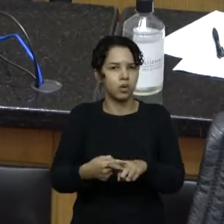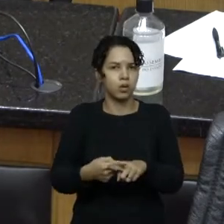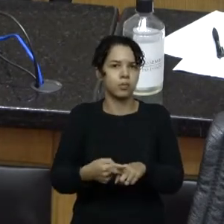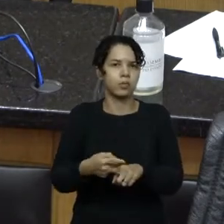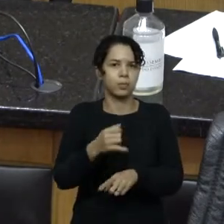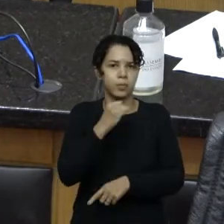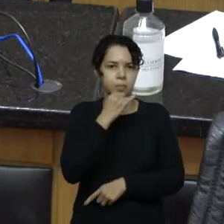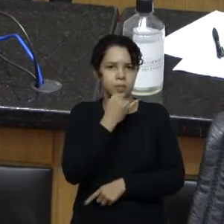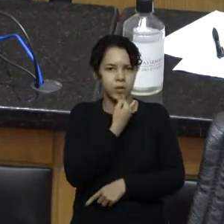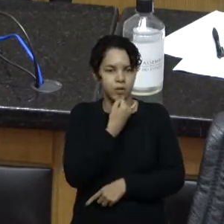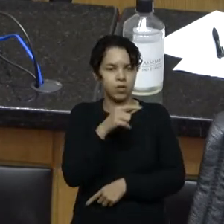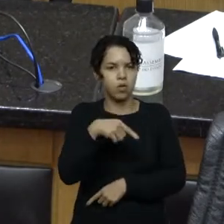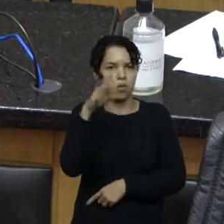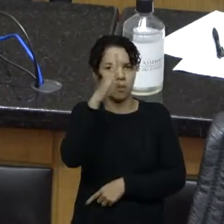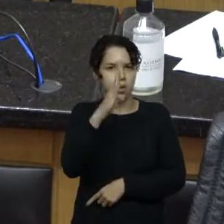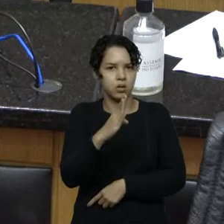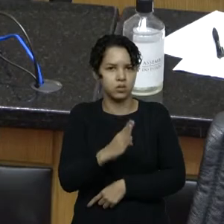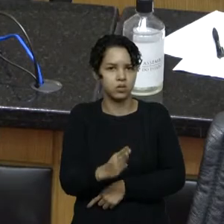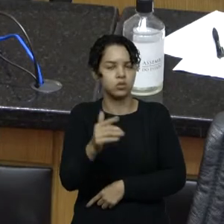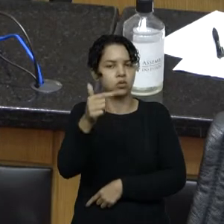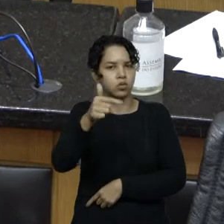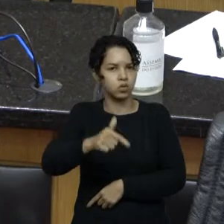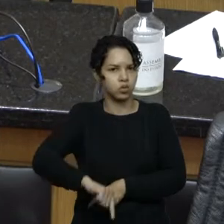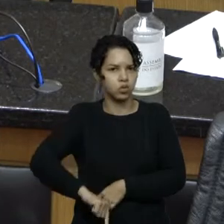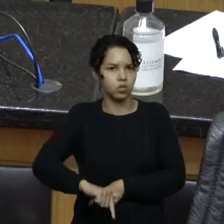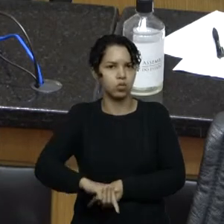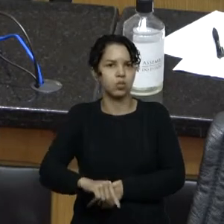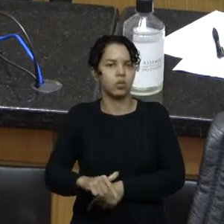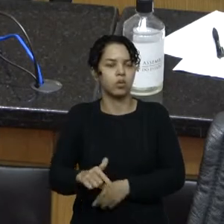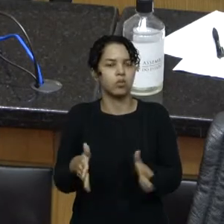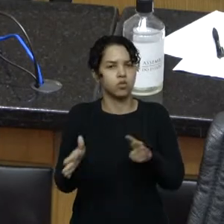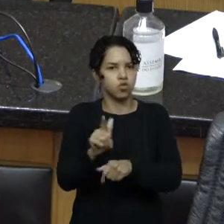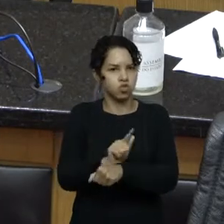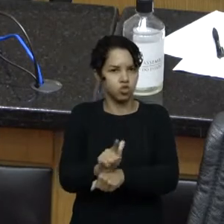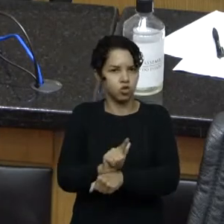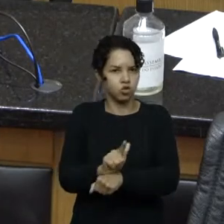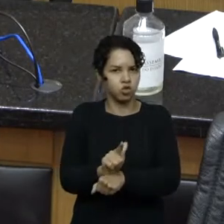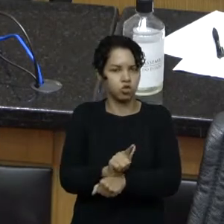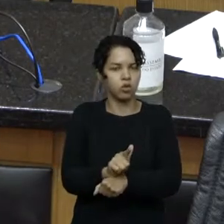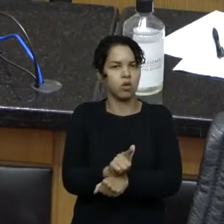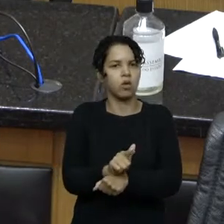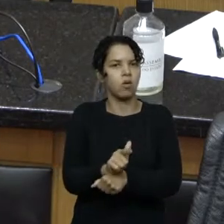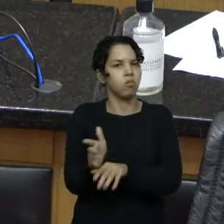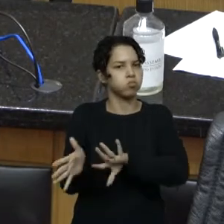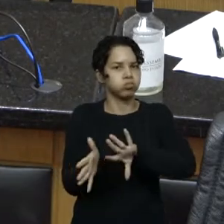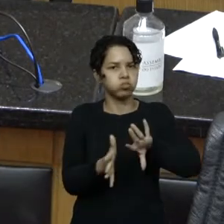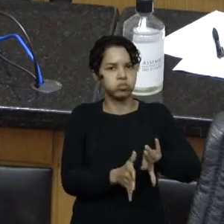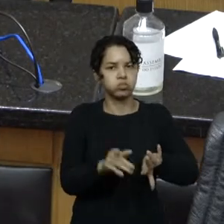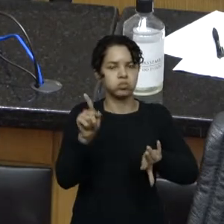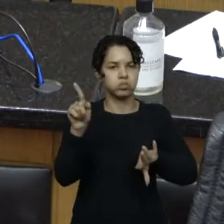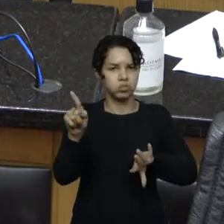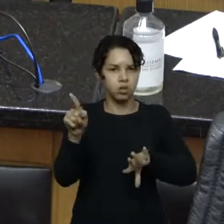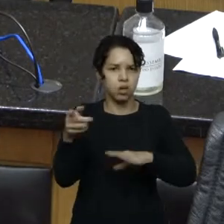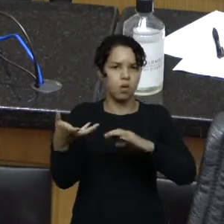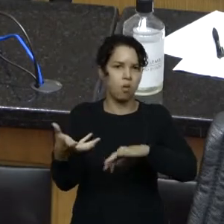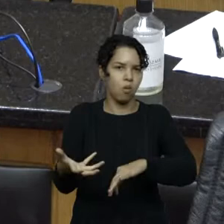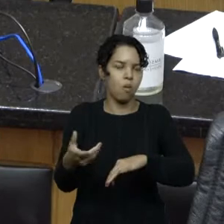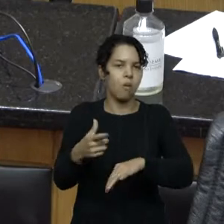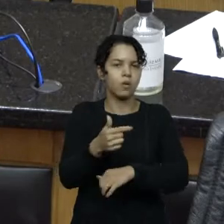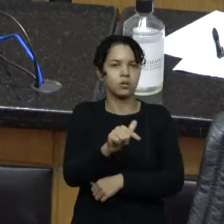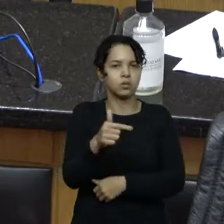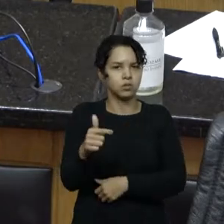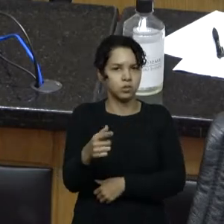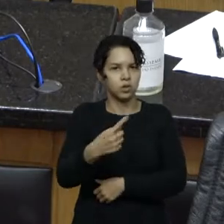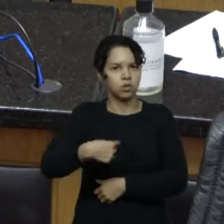o nosso país mais uma vez passa uma gestão a frente no Congresso Nacional a nossa